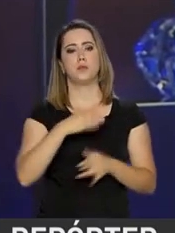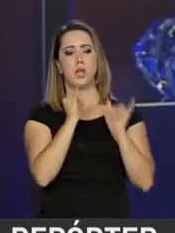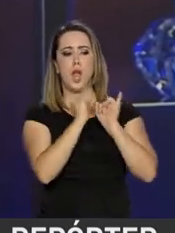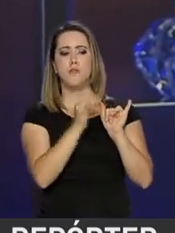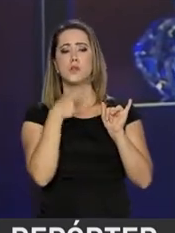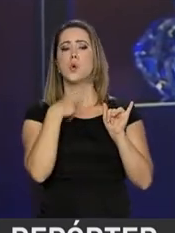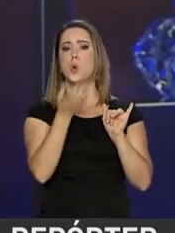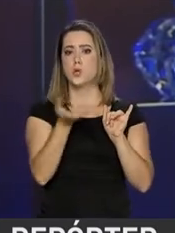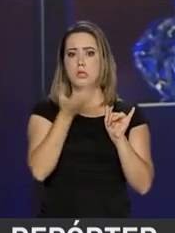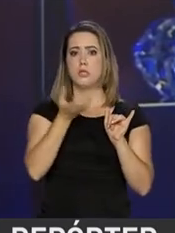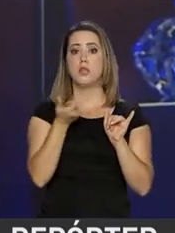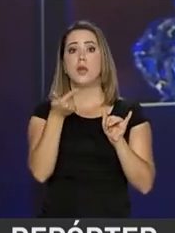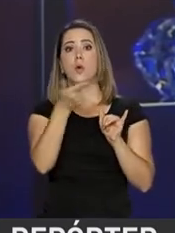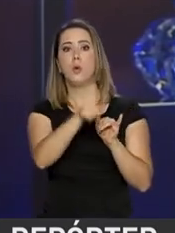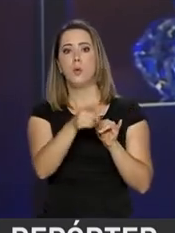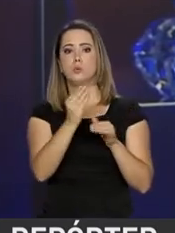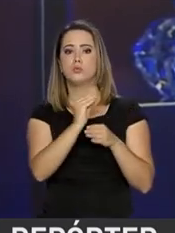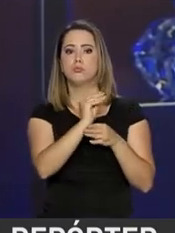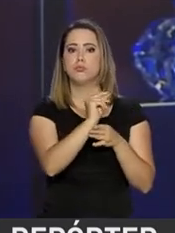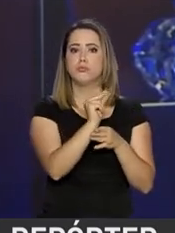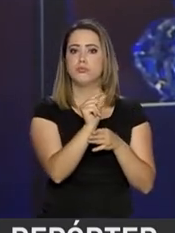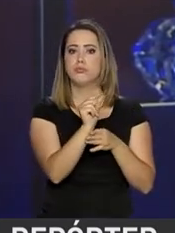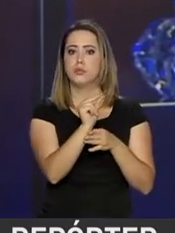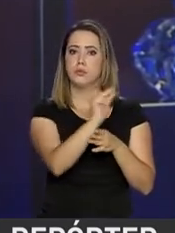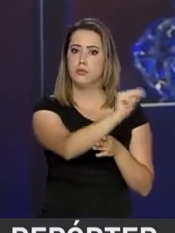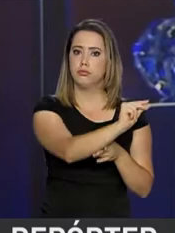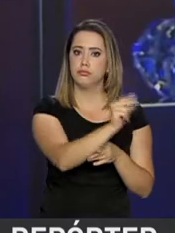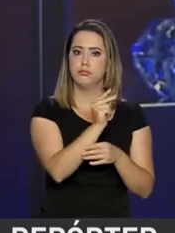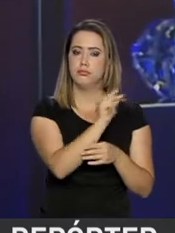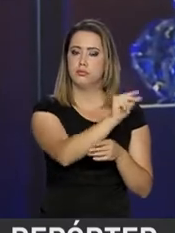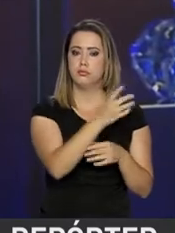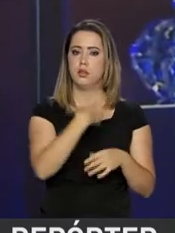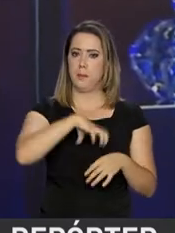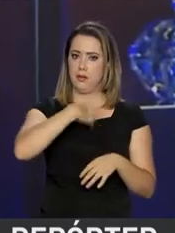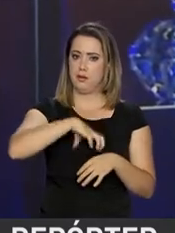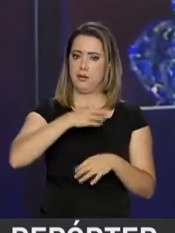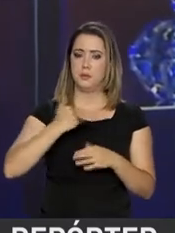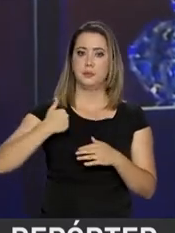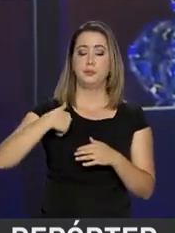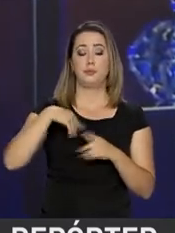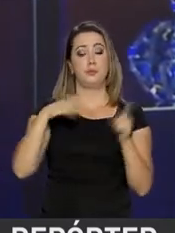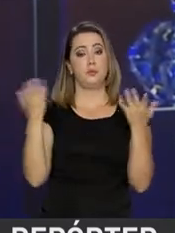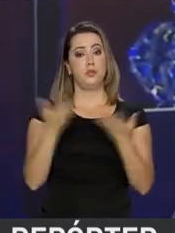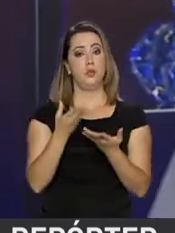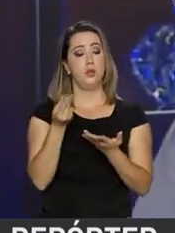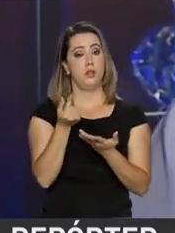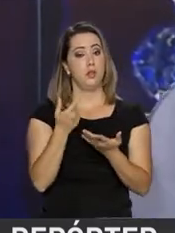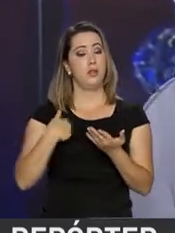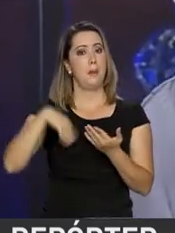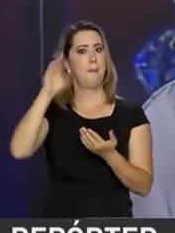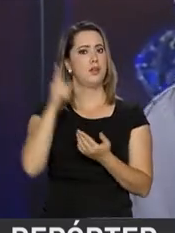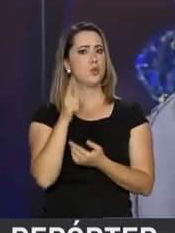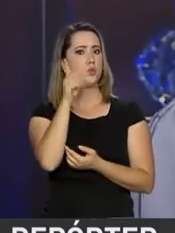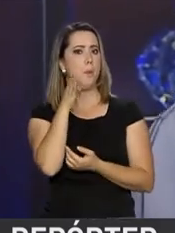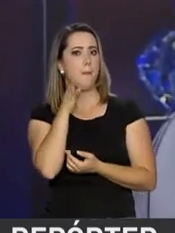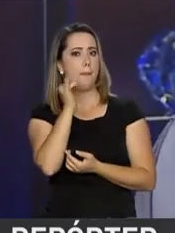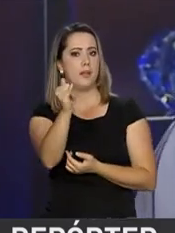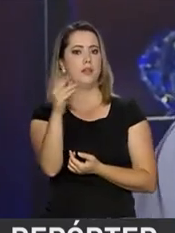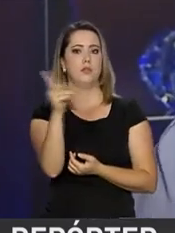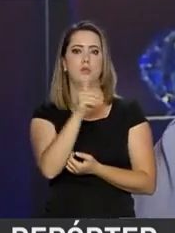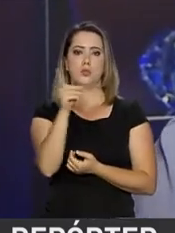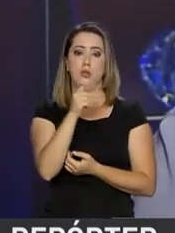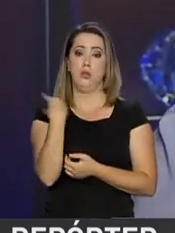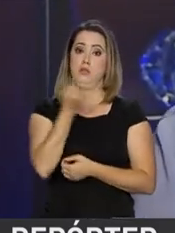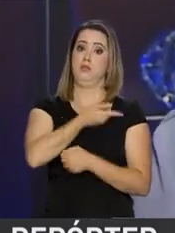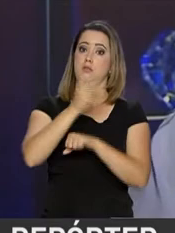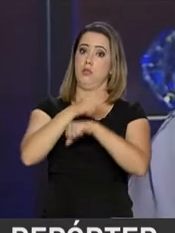a possibilidade é concreta objetiva culpável de aplicar mais de 1 bilhão de dólares nosso